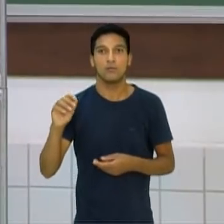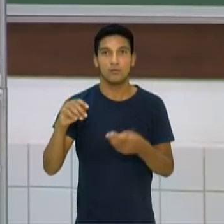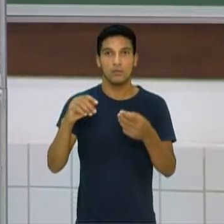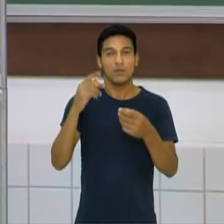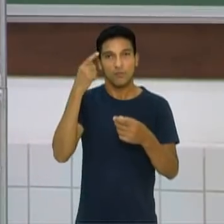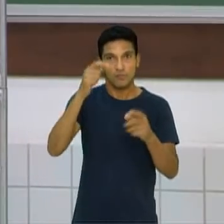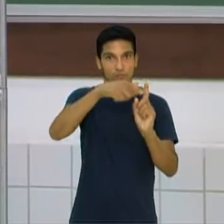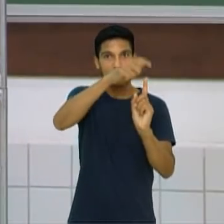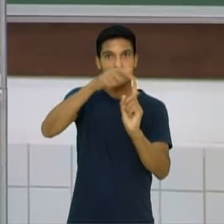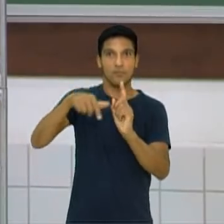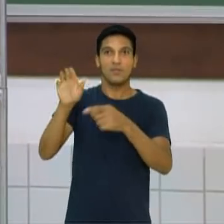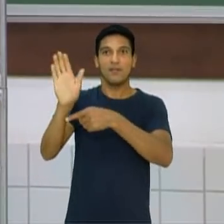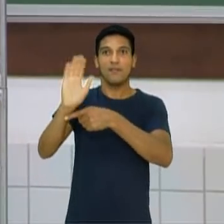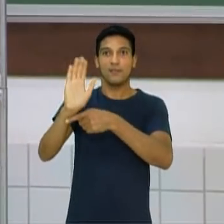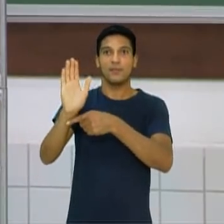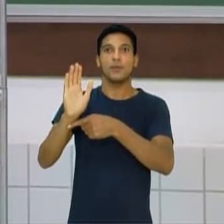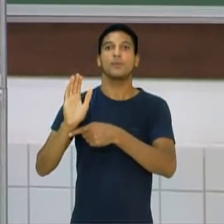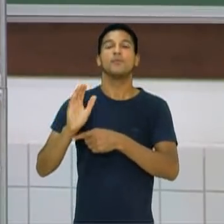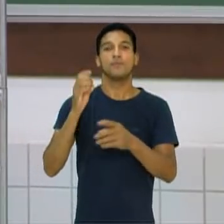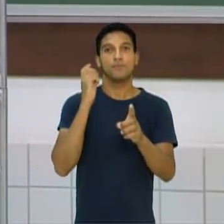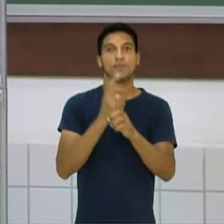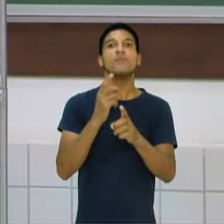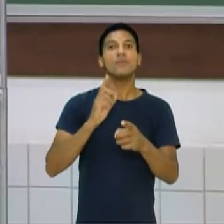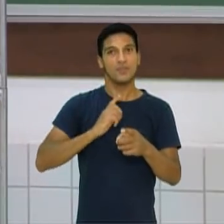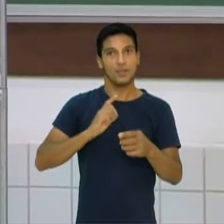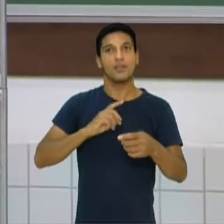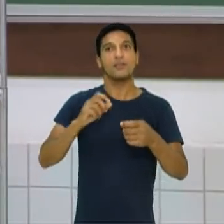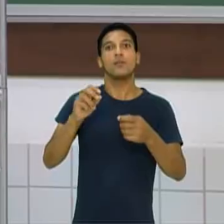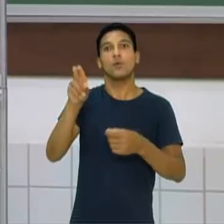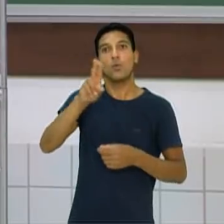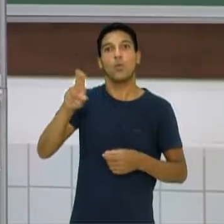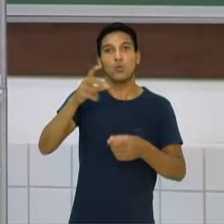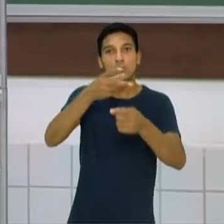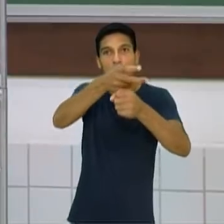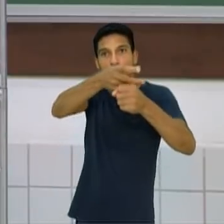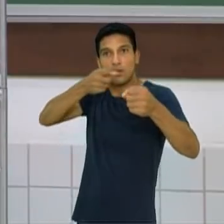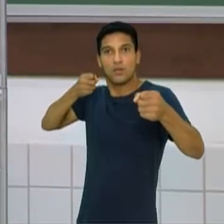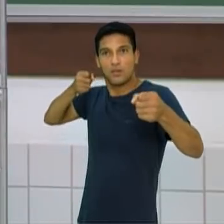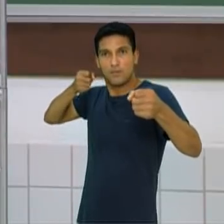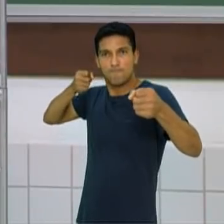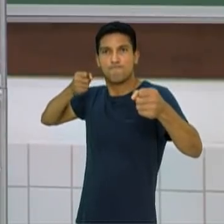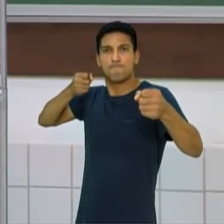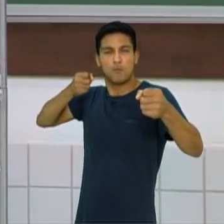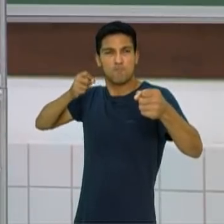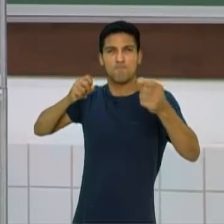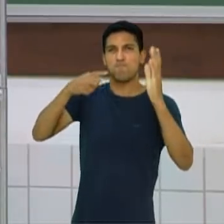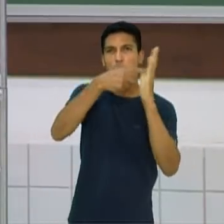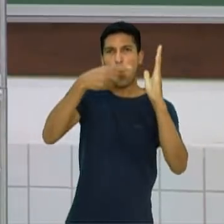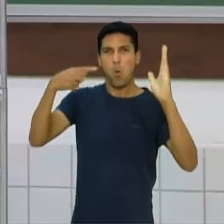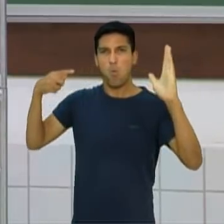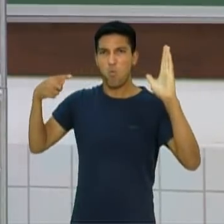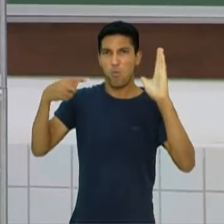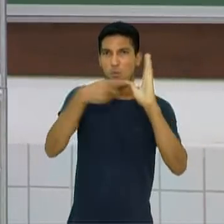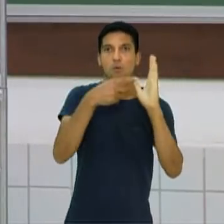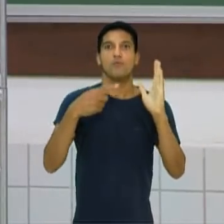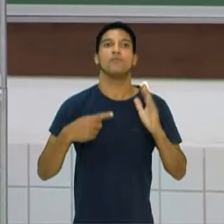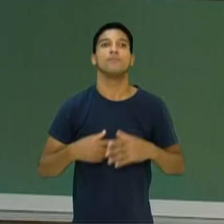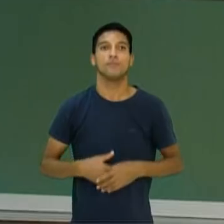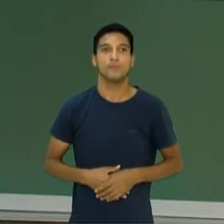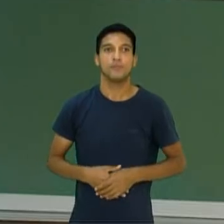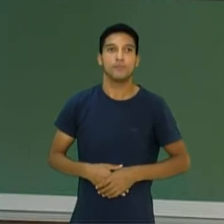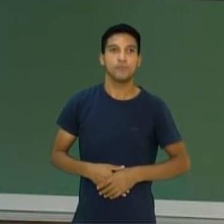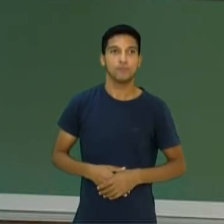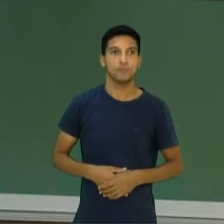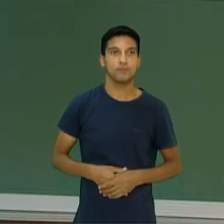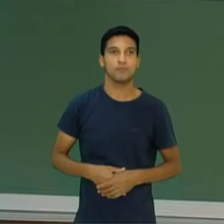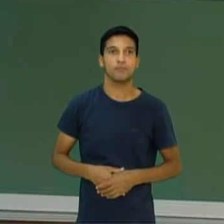todos esses filmes, a gente encontra facilmente alguém que é muito bom no arco e flecha, tá?